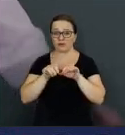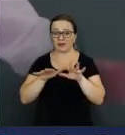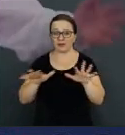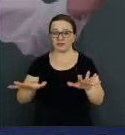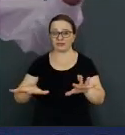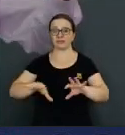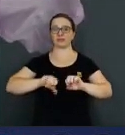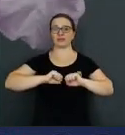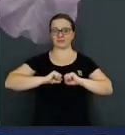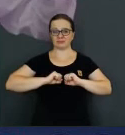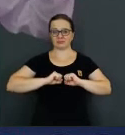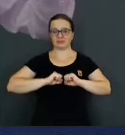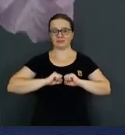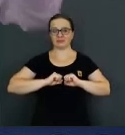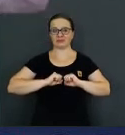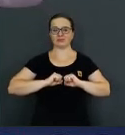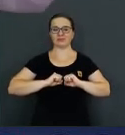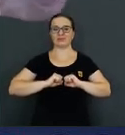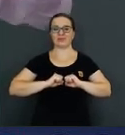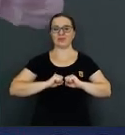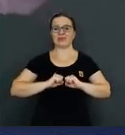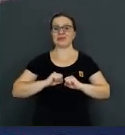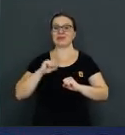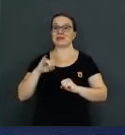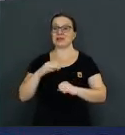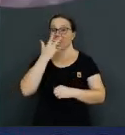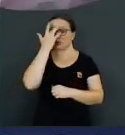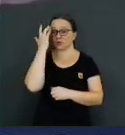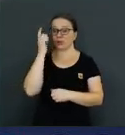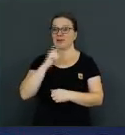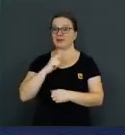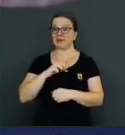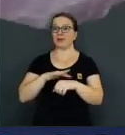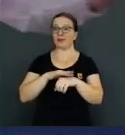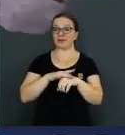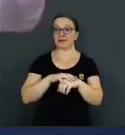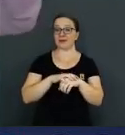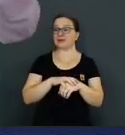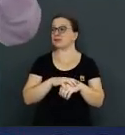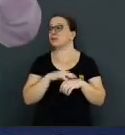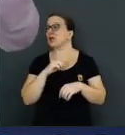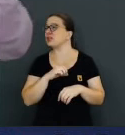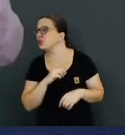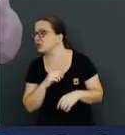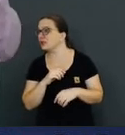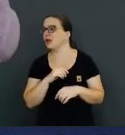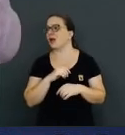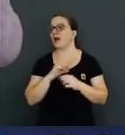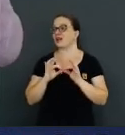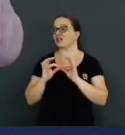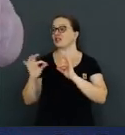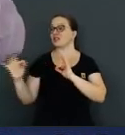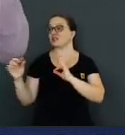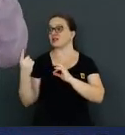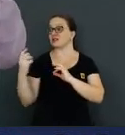Claro, se alguém tem esse vírus, espirra. Então, quem está mais ou menos 1 a 2 metros de distância, pega. Por isso tem gente